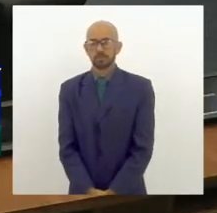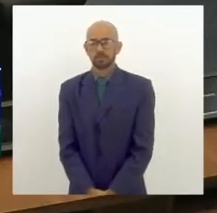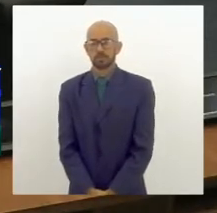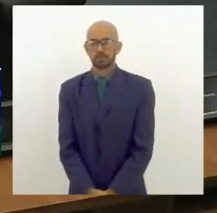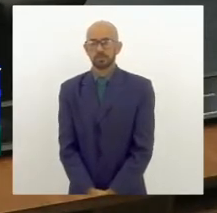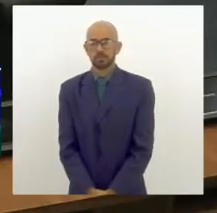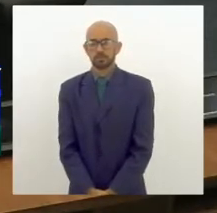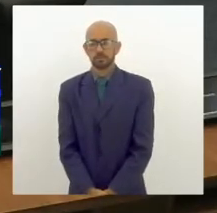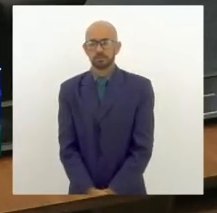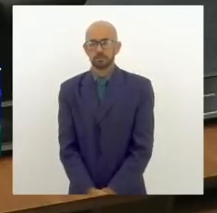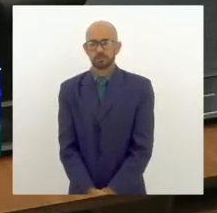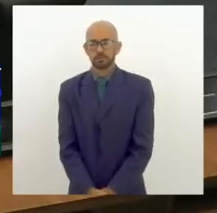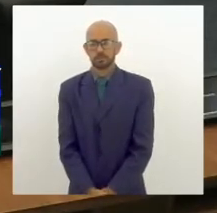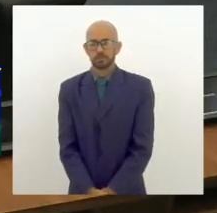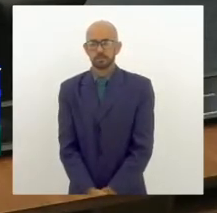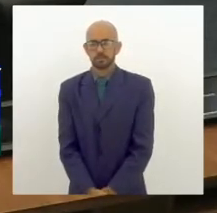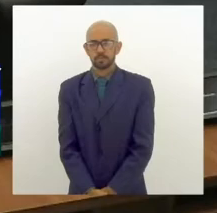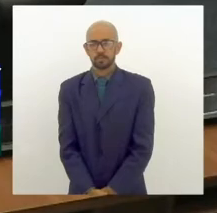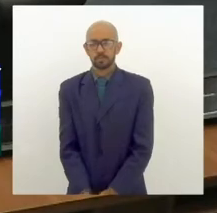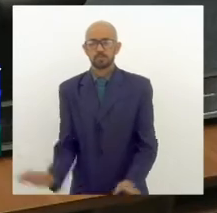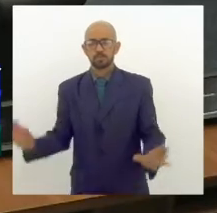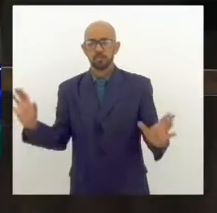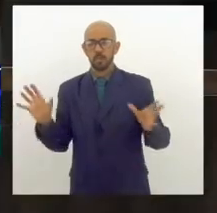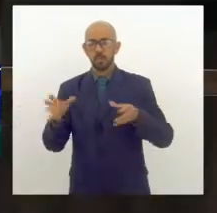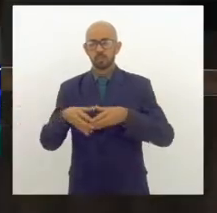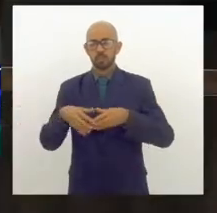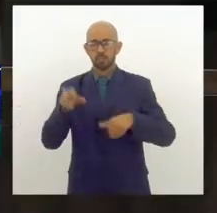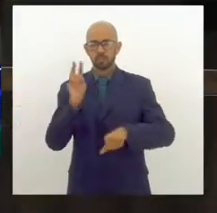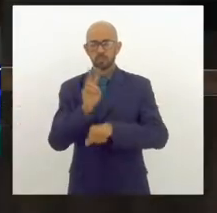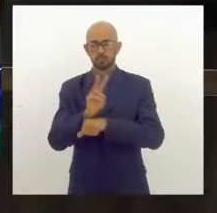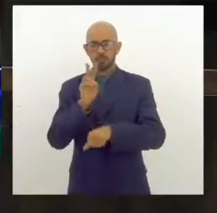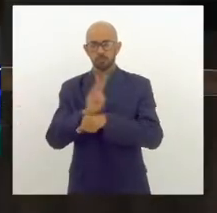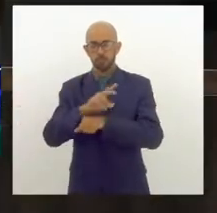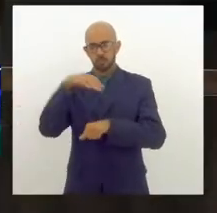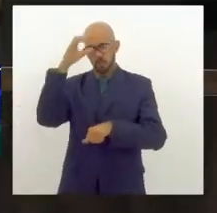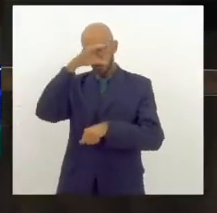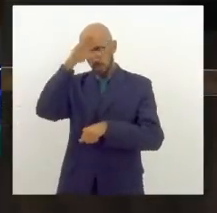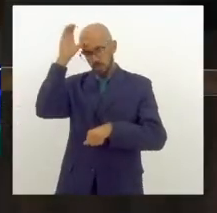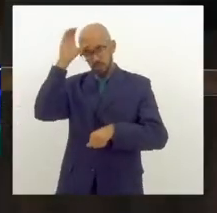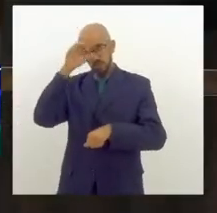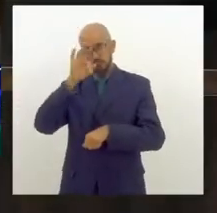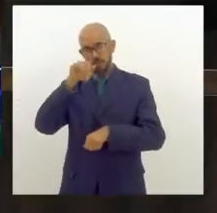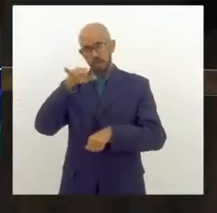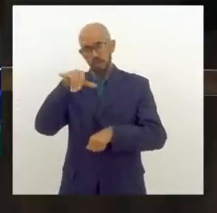É esse o parecer. Pela Comissão de Defesa do Consumidor, deputado Fábio Silva.